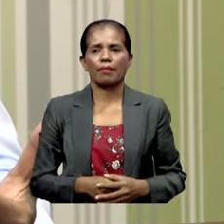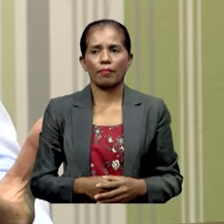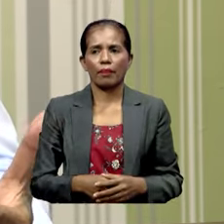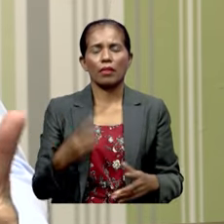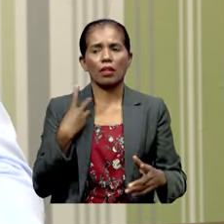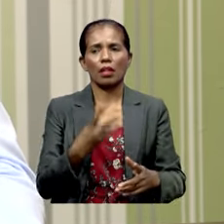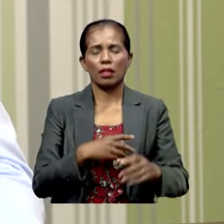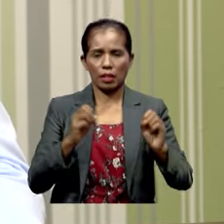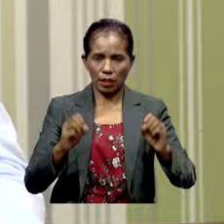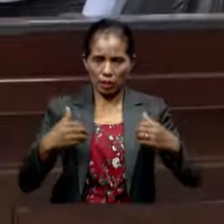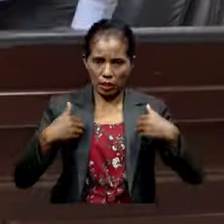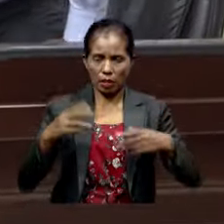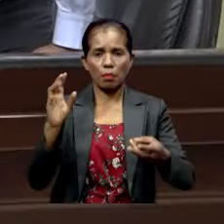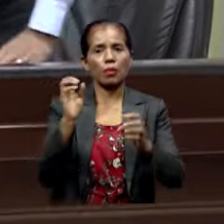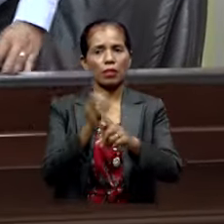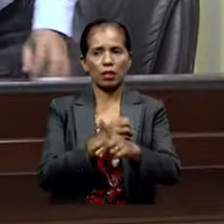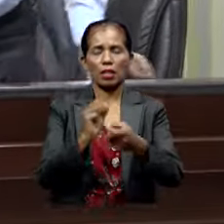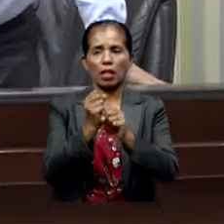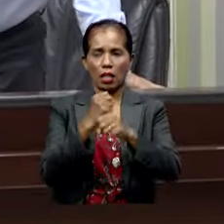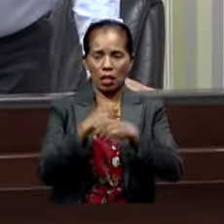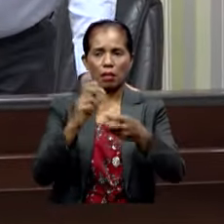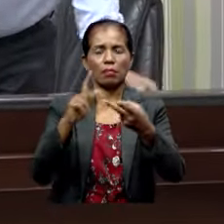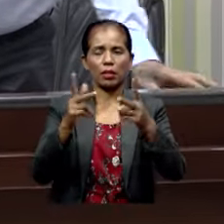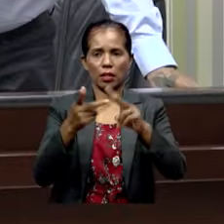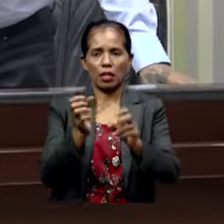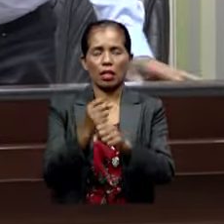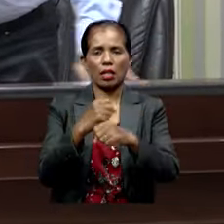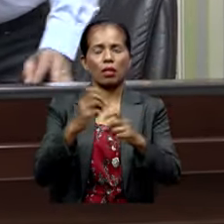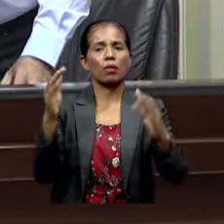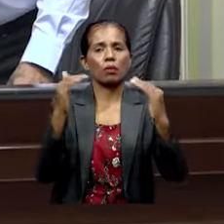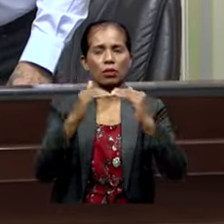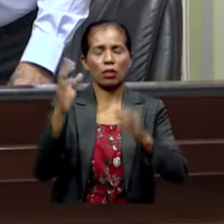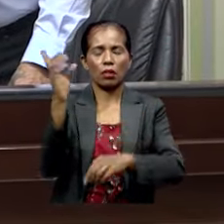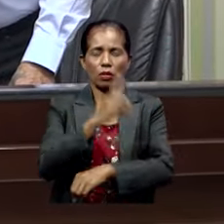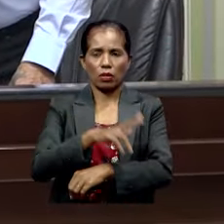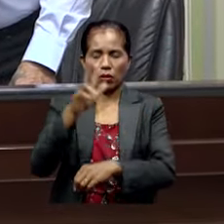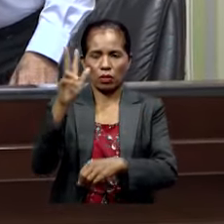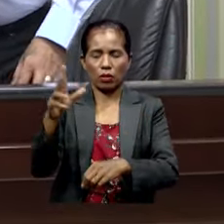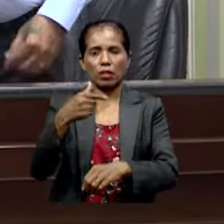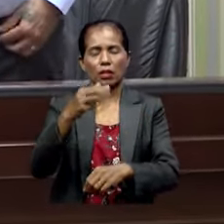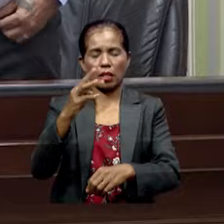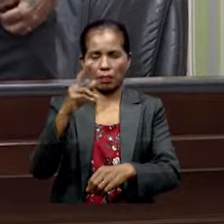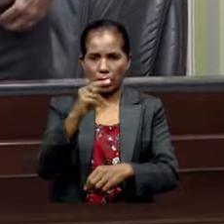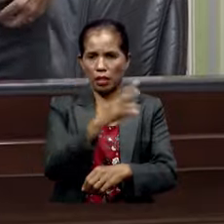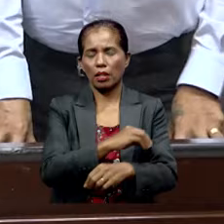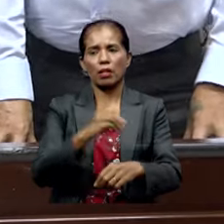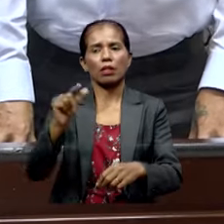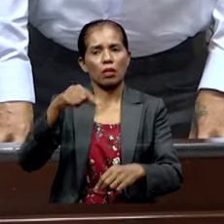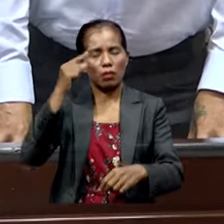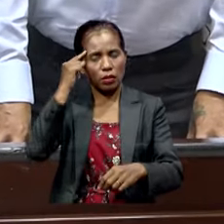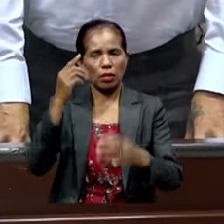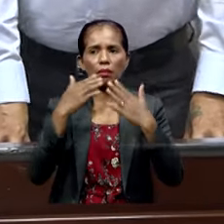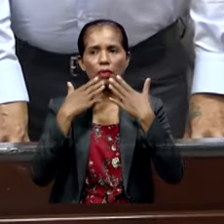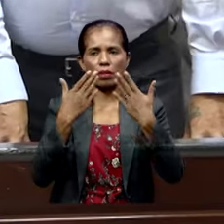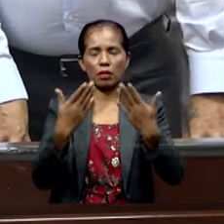também é oportunidade hal parcerias. Fórum ne se halau durante Lorontolu e a salão multiojos Yemen, além de ne, governo mos agradece